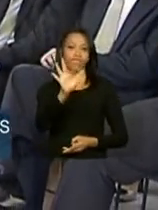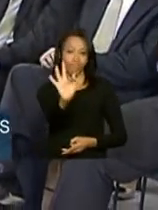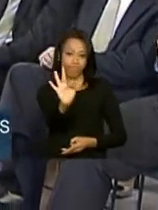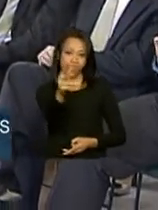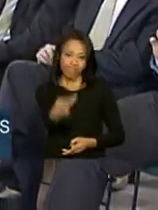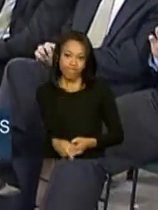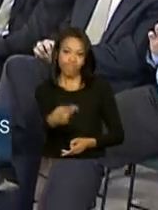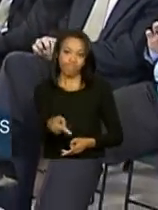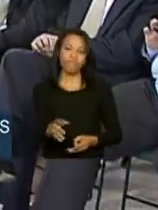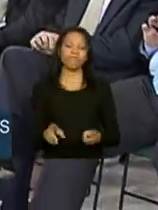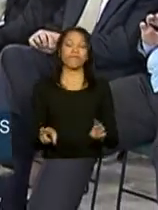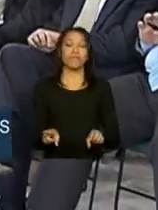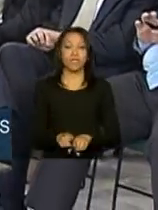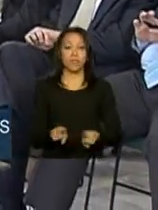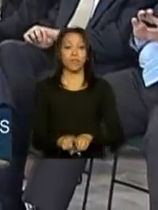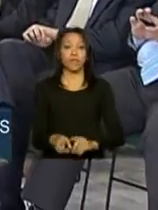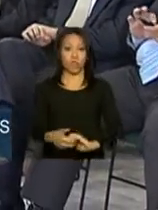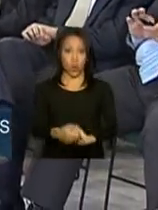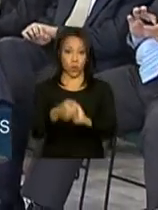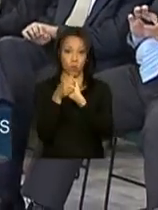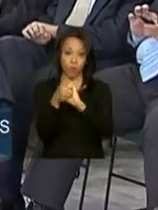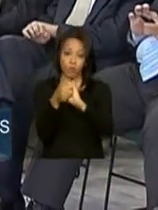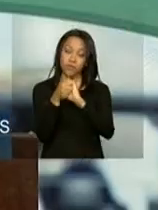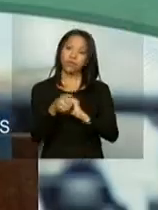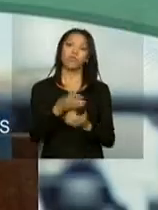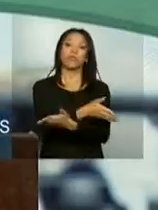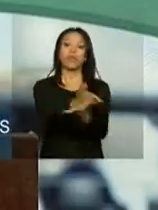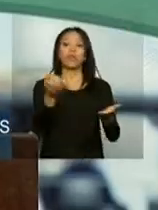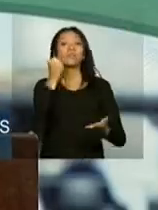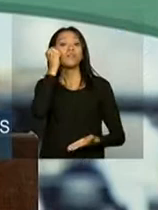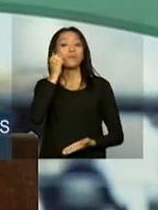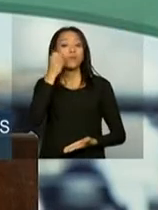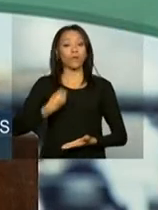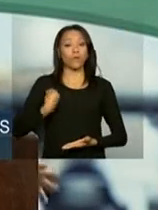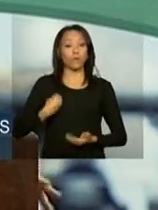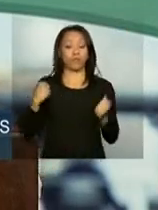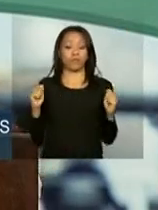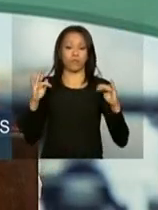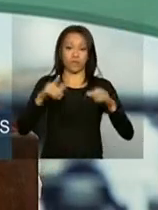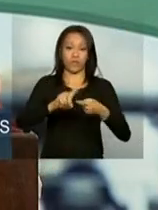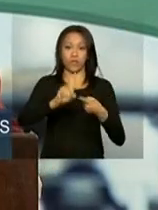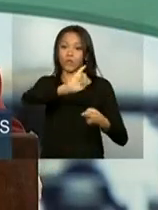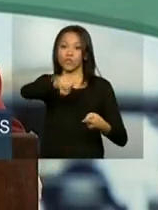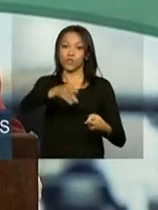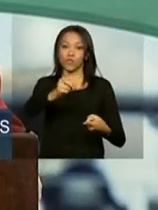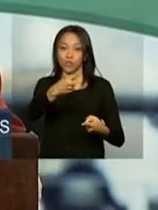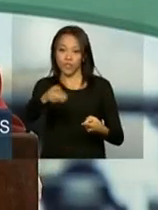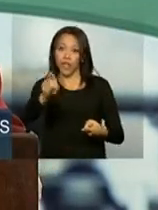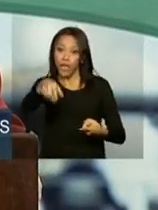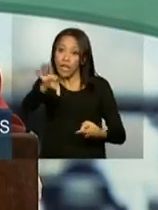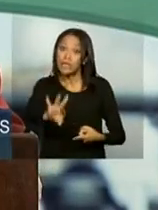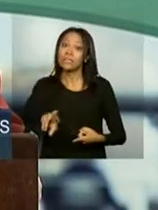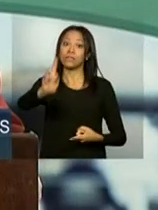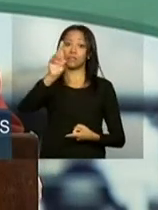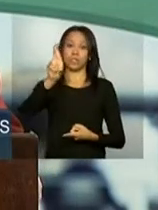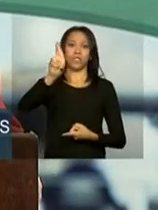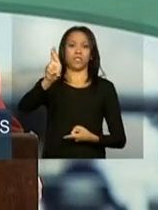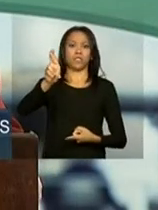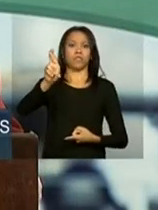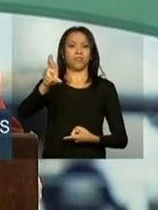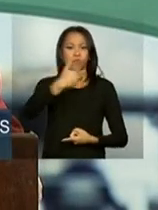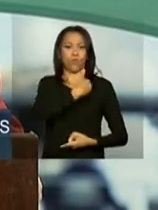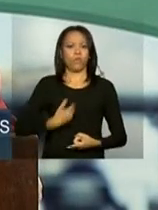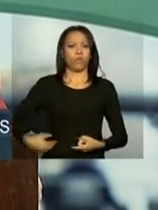Filippelli. Cumprimentar os senhores senadores aqui presentes, José Pimentel, líder do governo no